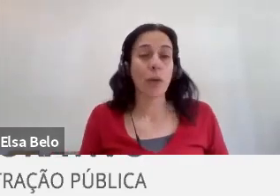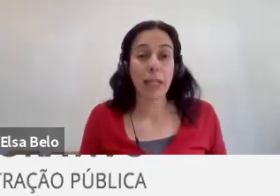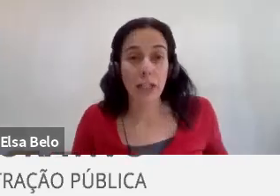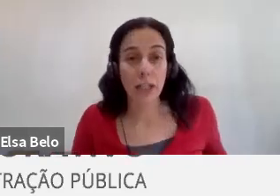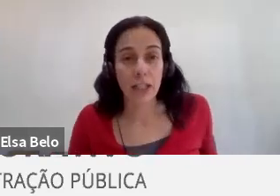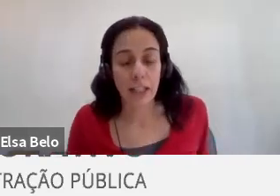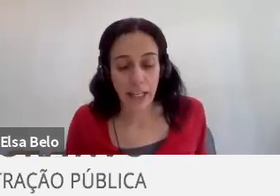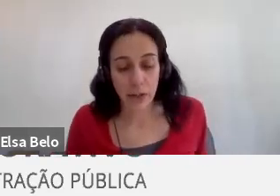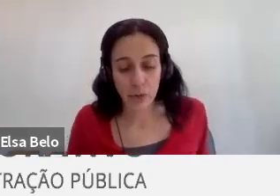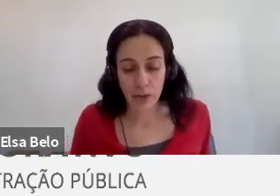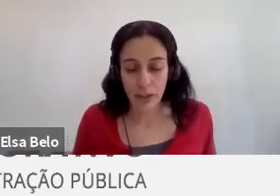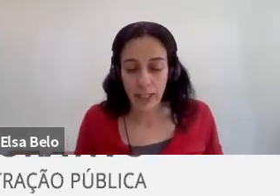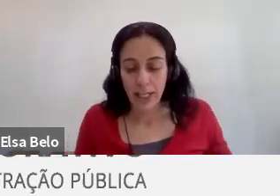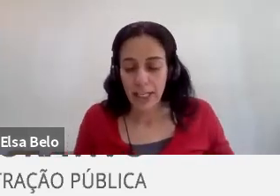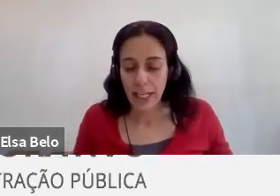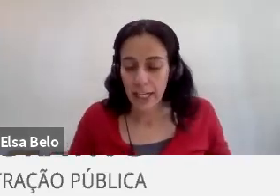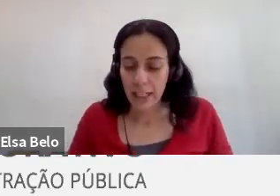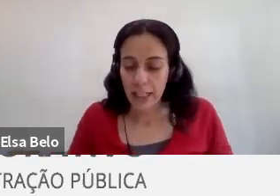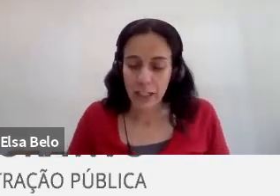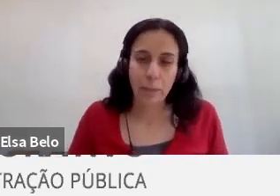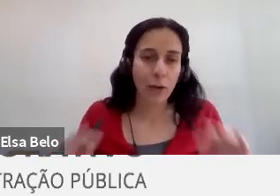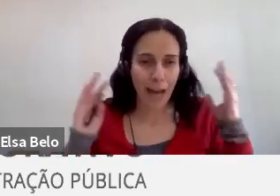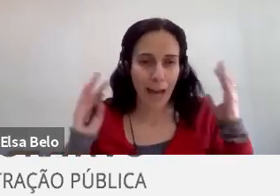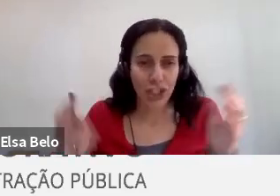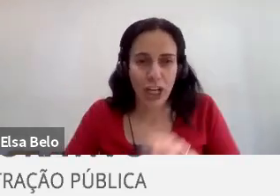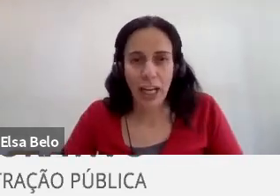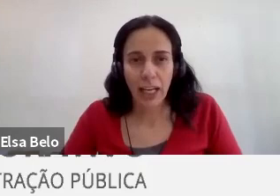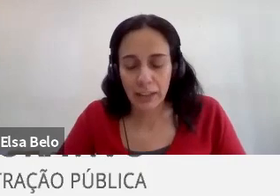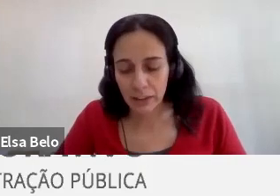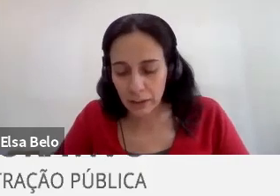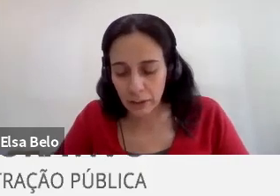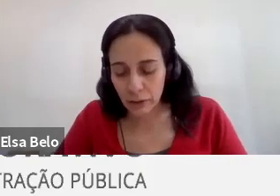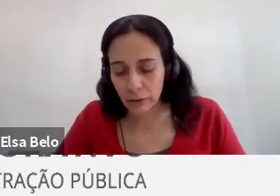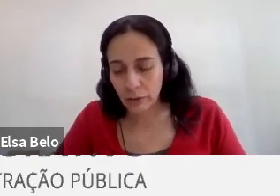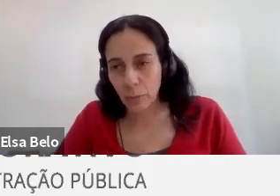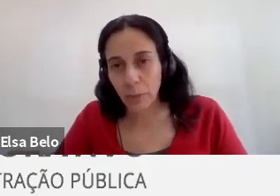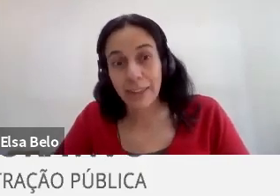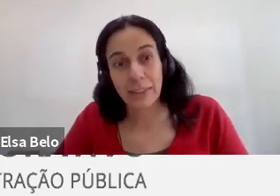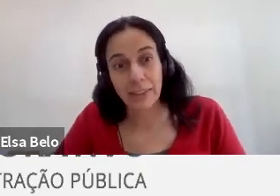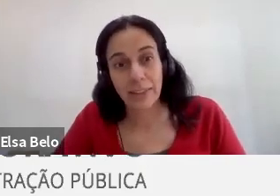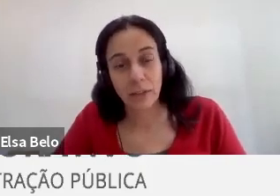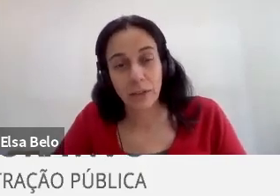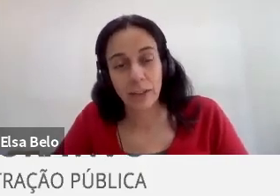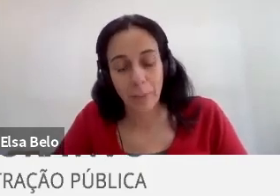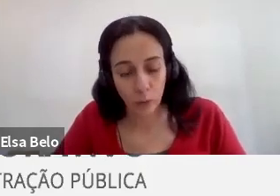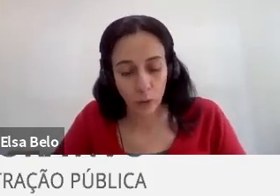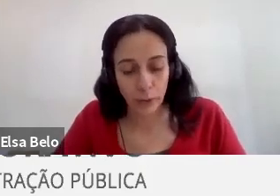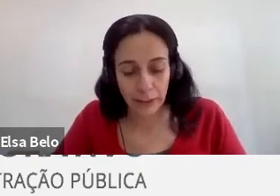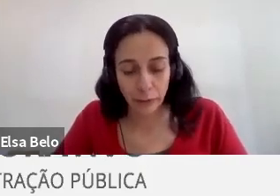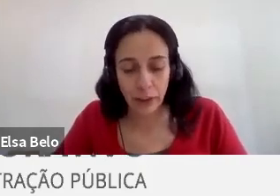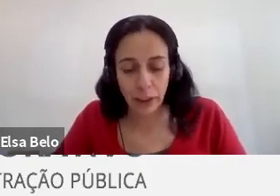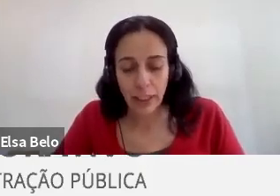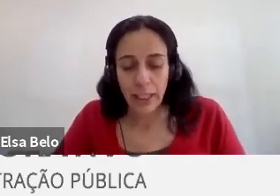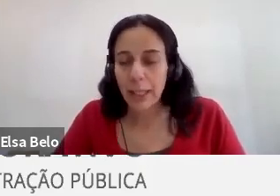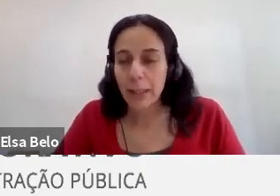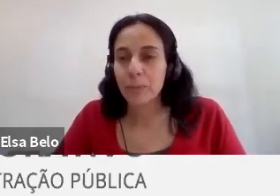estes webinars integram-se neste plano mais geral do plano de trabalho